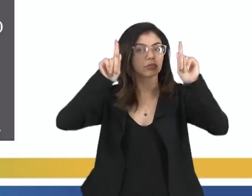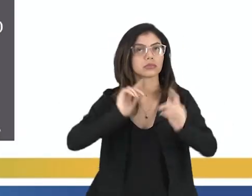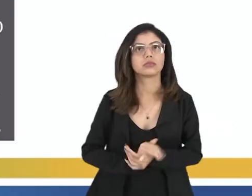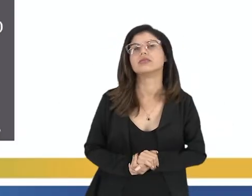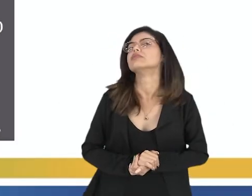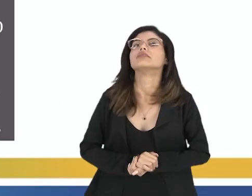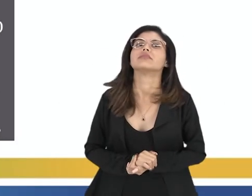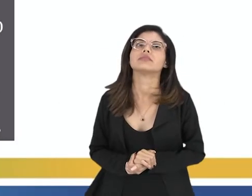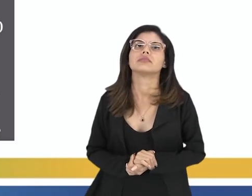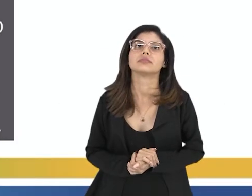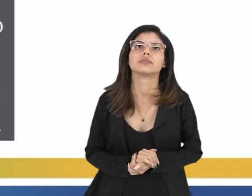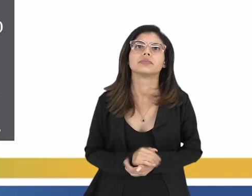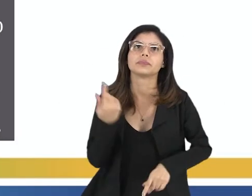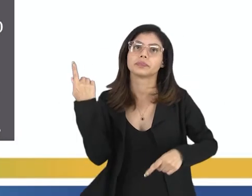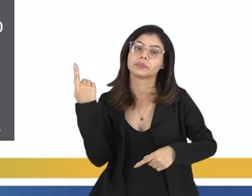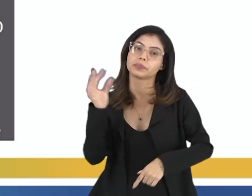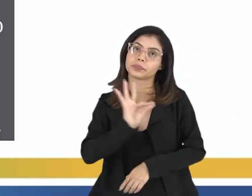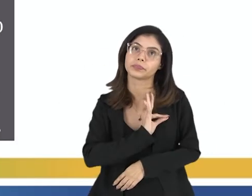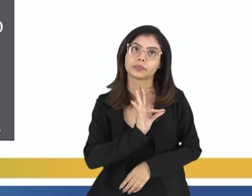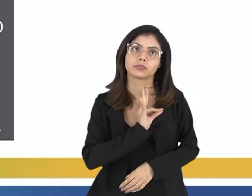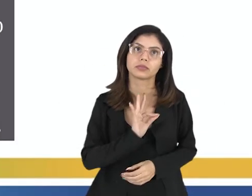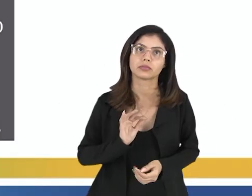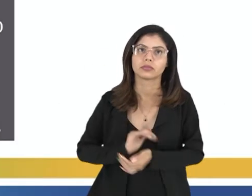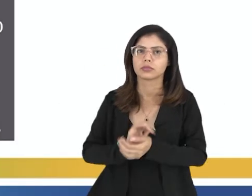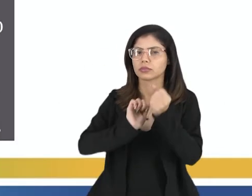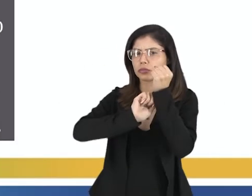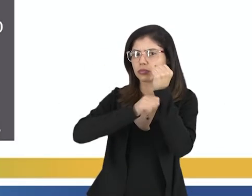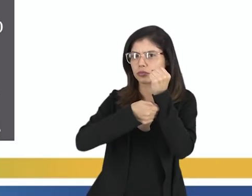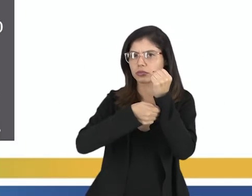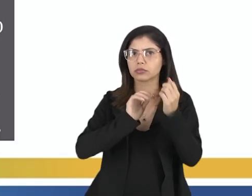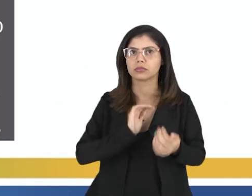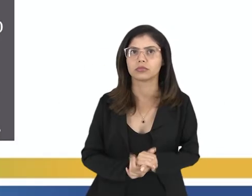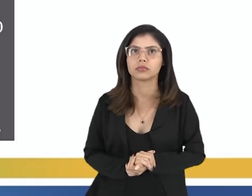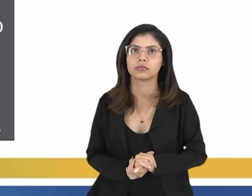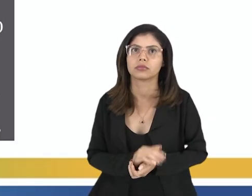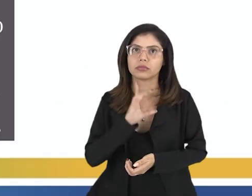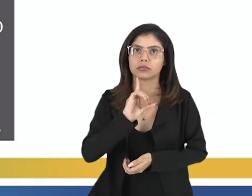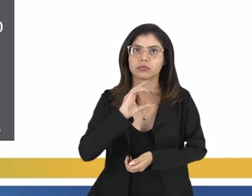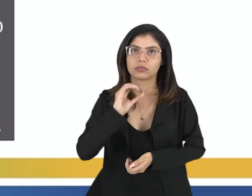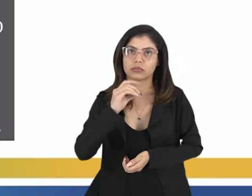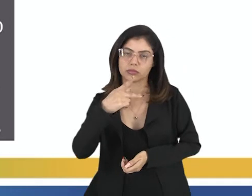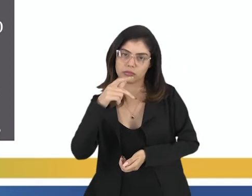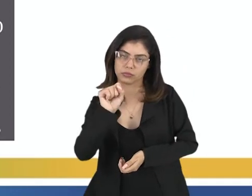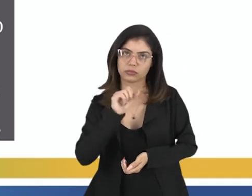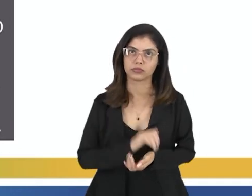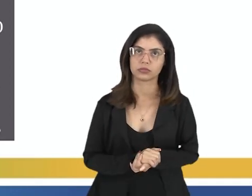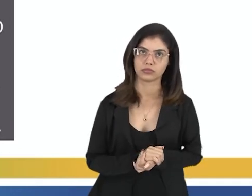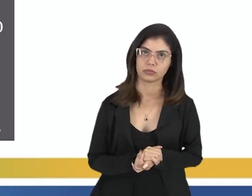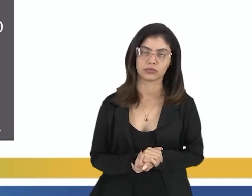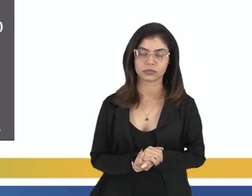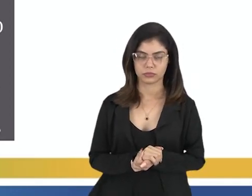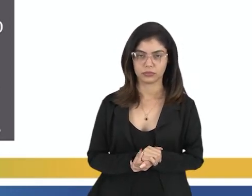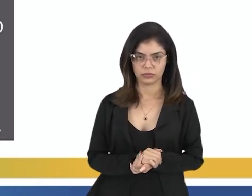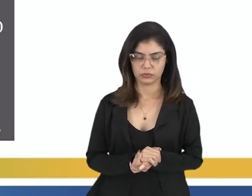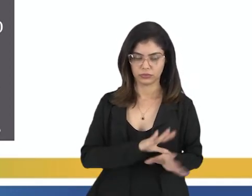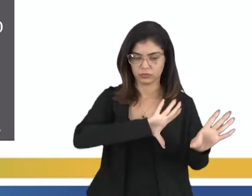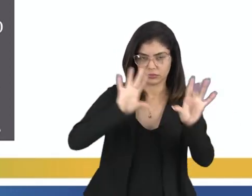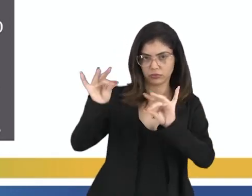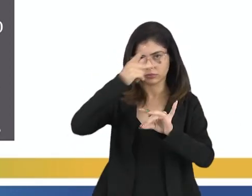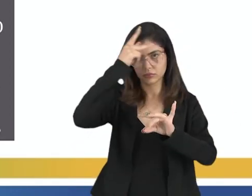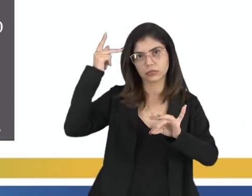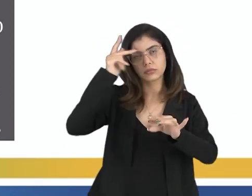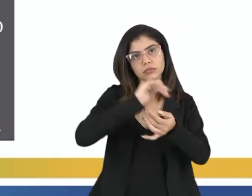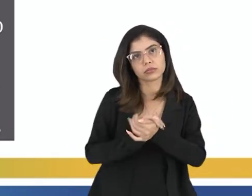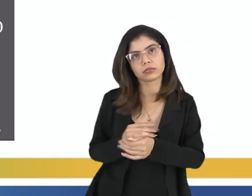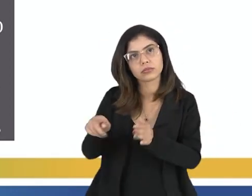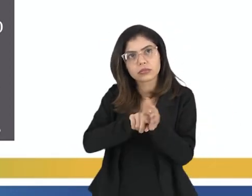também a polícia, né, secreta, que a gente vai ter o departamento DOPS, que ele vai agir, né, atrás das pessoas,